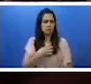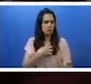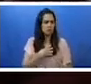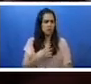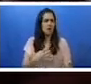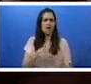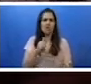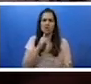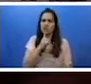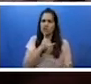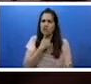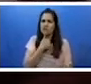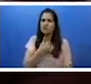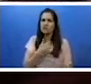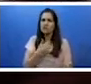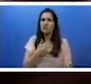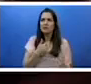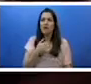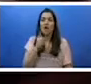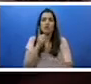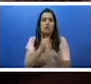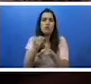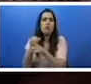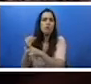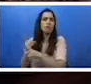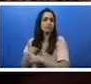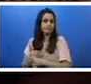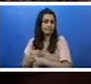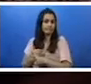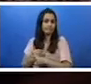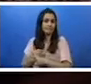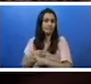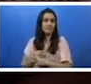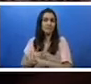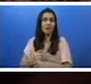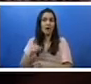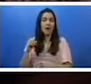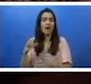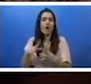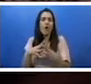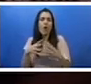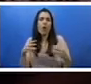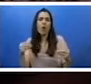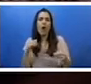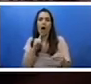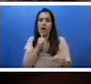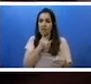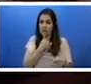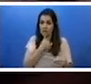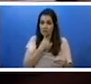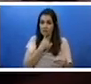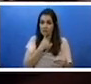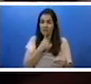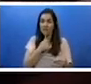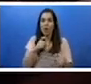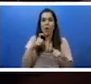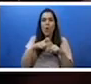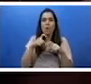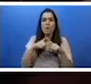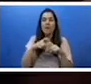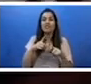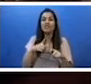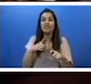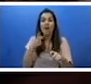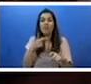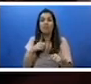tinha de tristeza, eu identifiquei. E eu pude sarar minhas tristezas. E o médico falou para mim que eu tive uma sorte